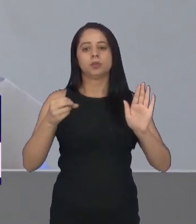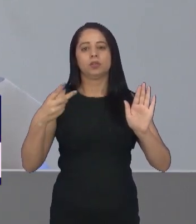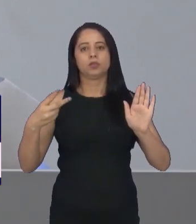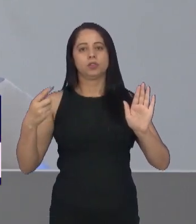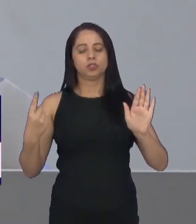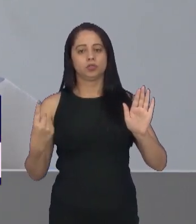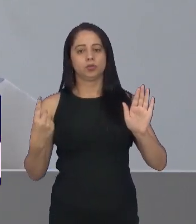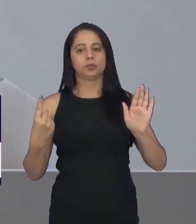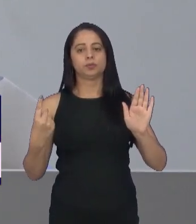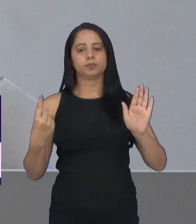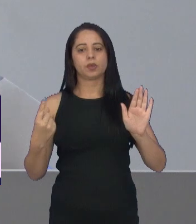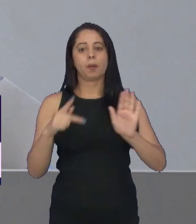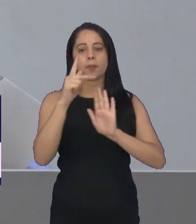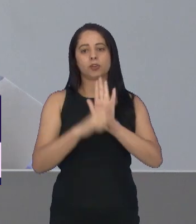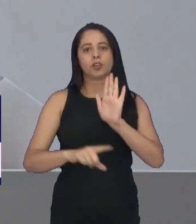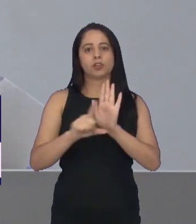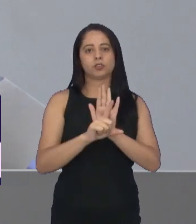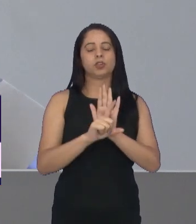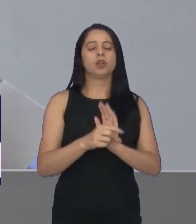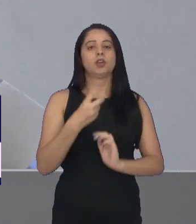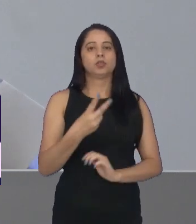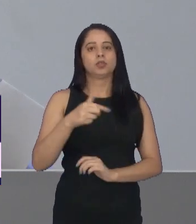5817/2021, projeto de lei número